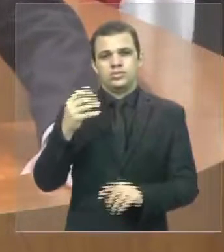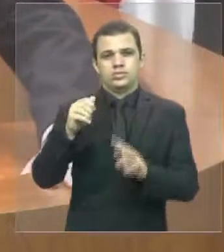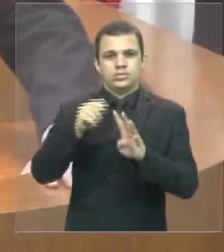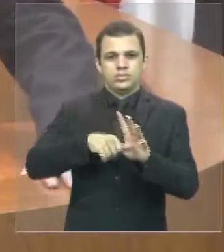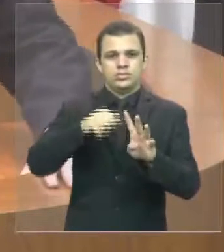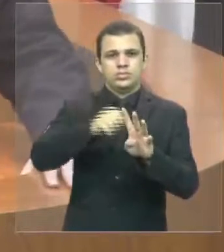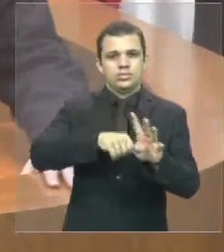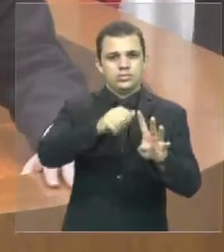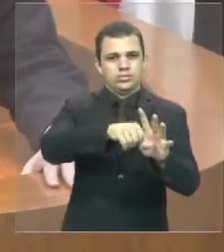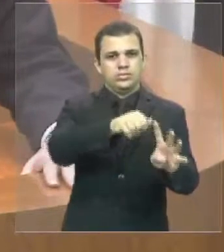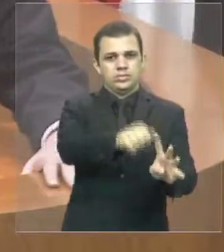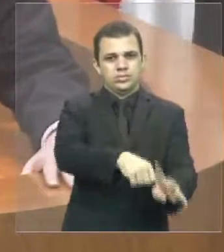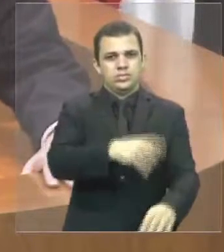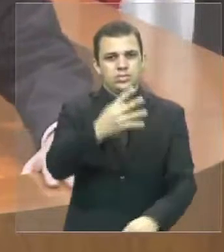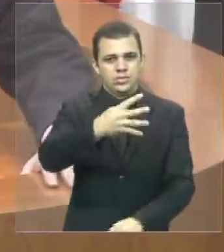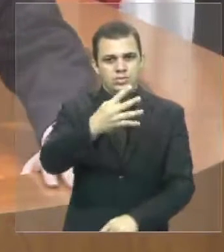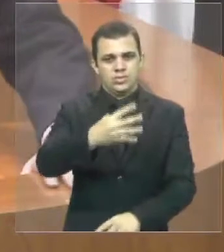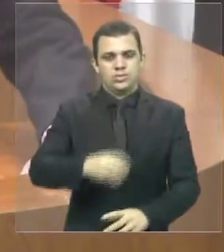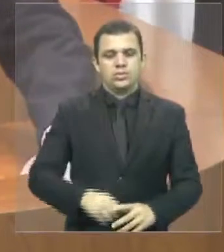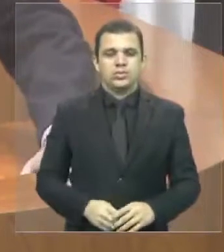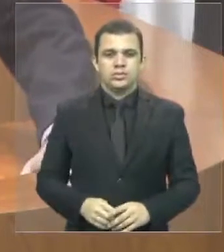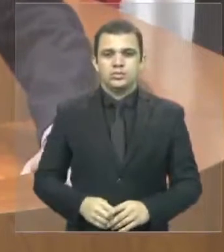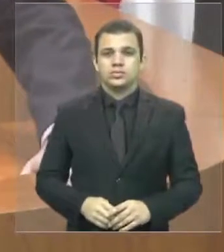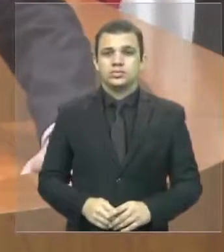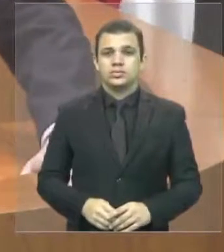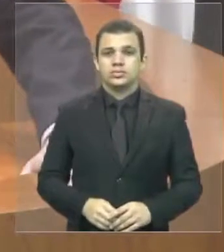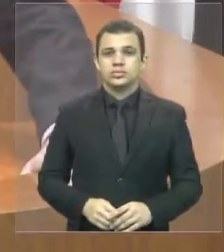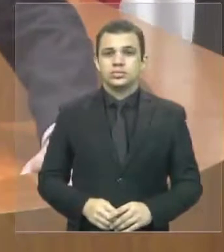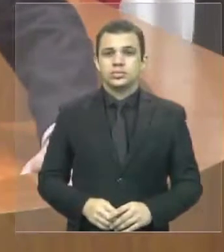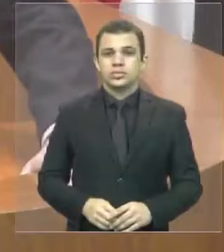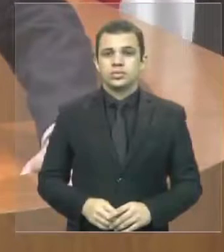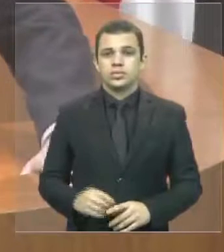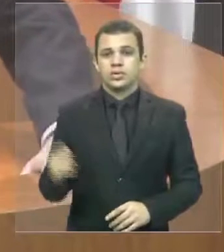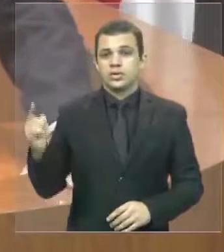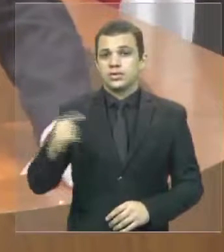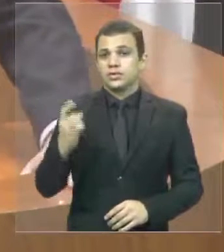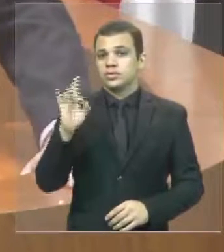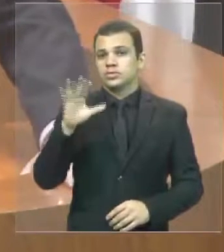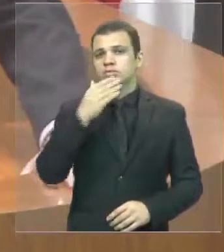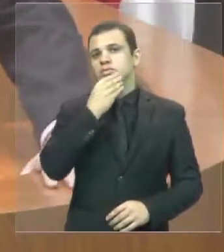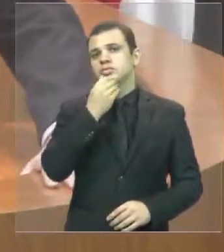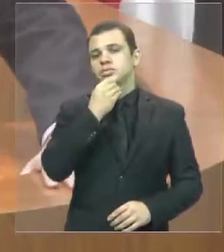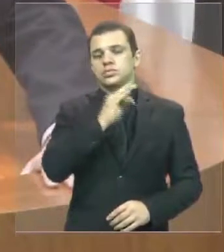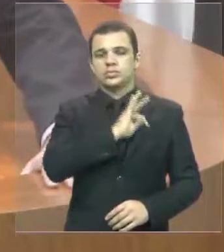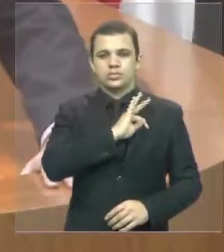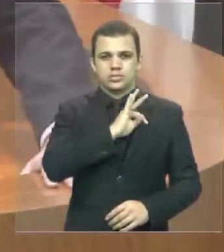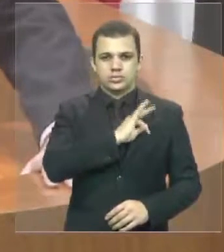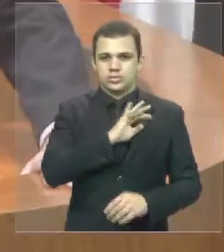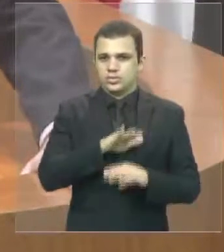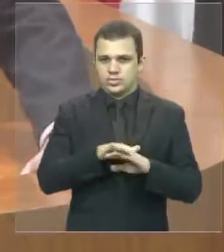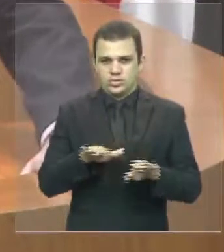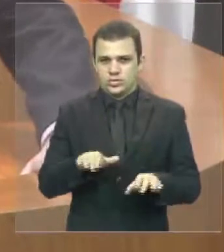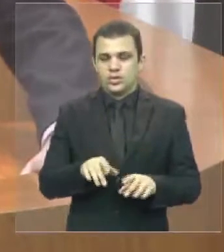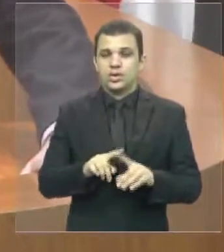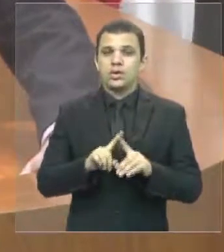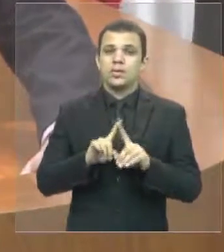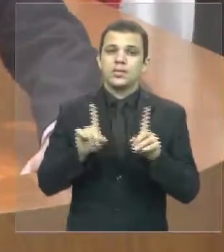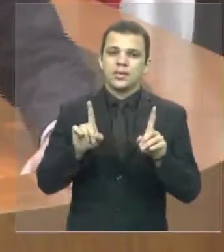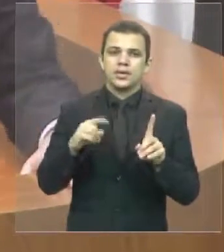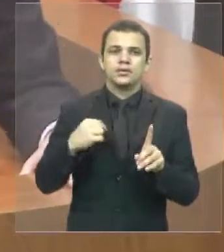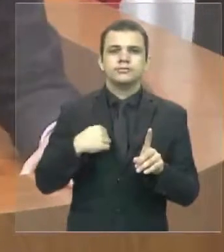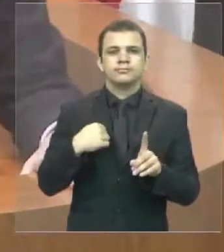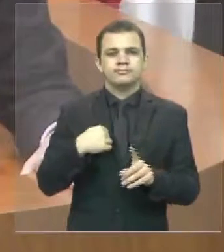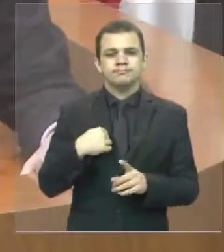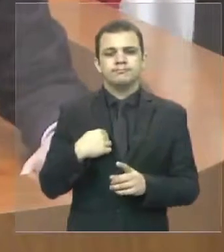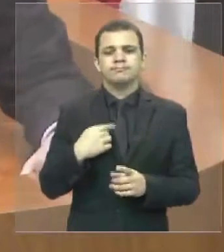quadrimestre, e viria só um técnico. E eu fiz ver ao